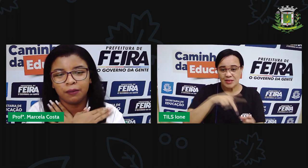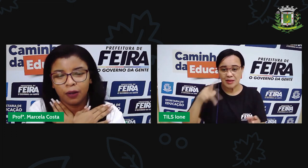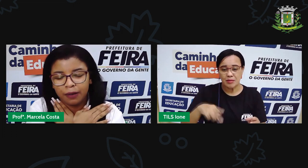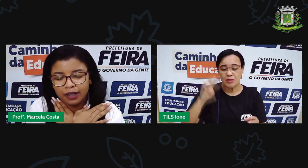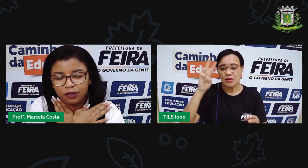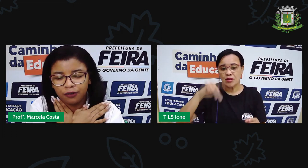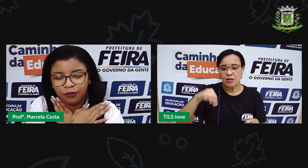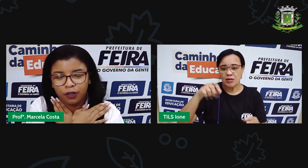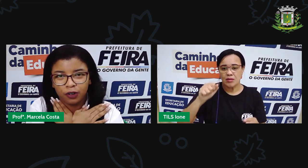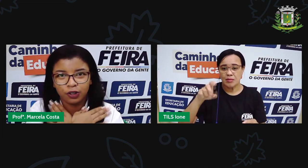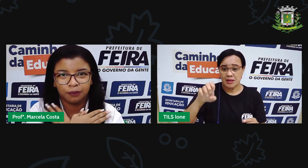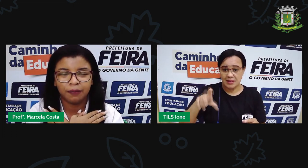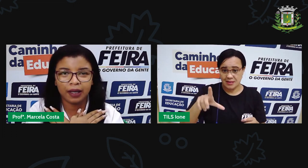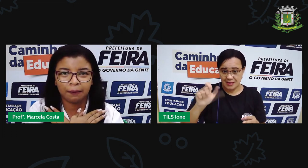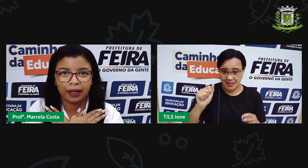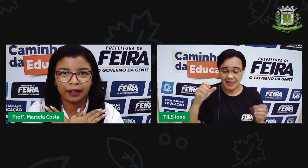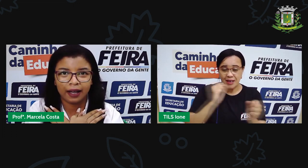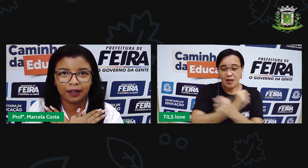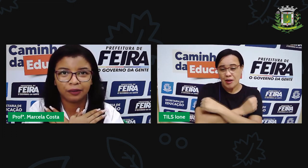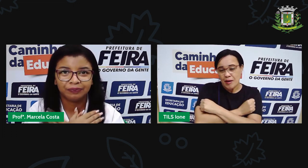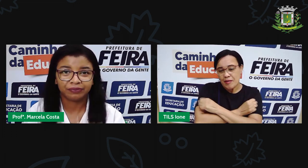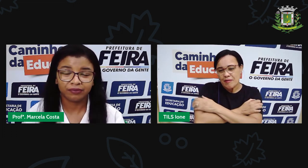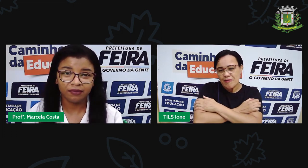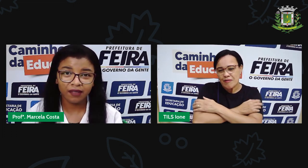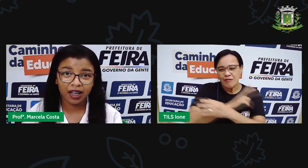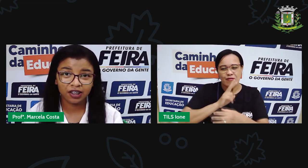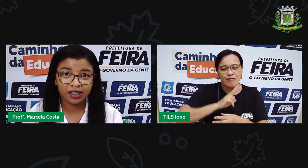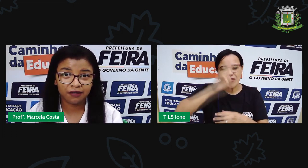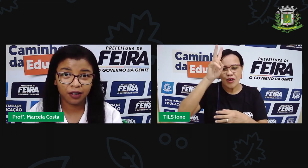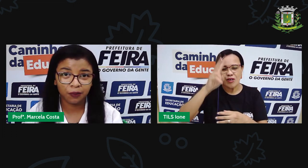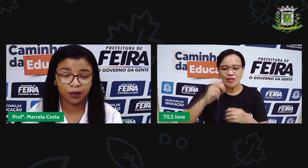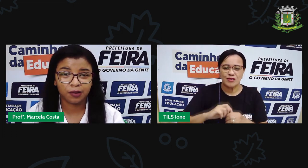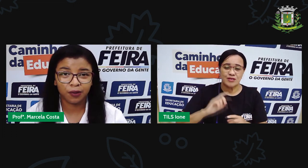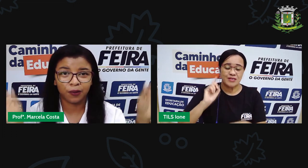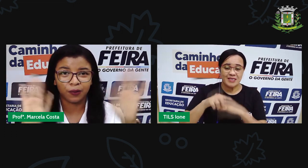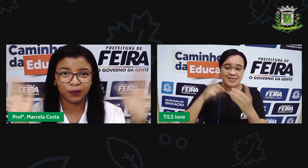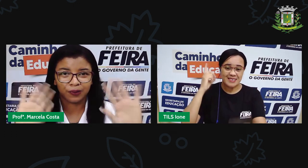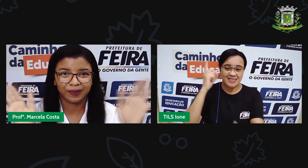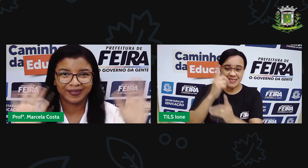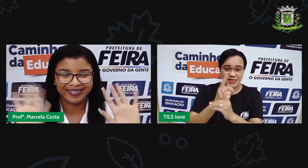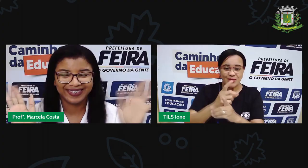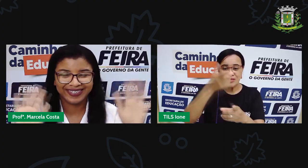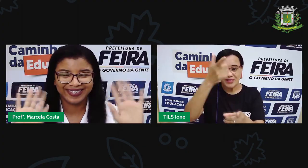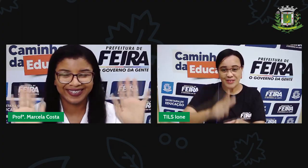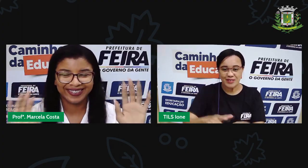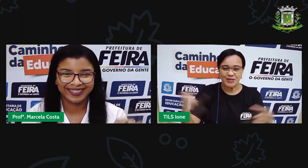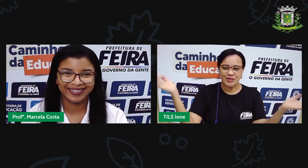Receba aí meu abraço forte, bem apertado. A gente se vê no próximo encontro.